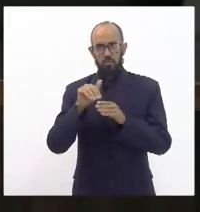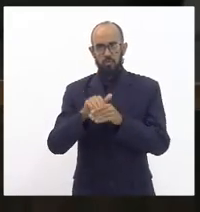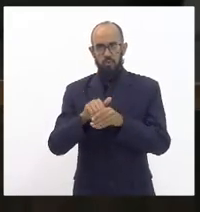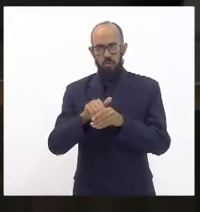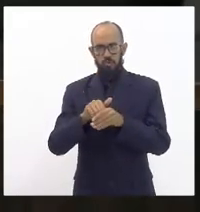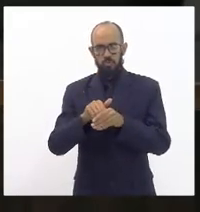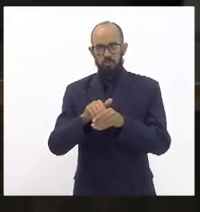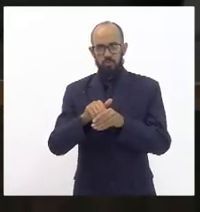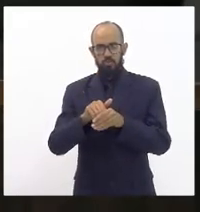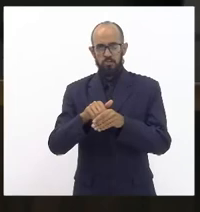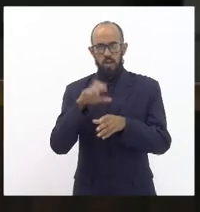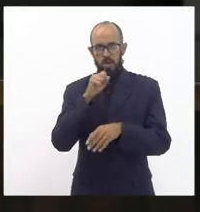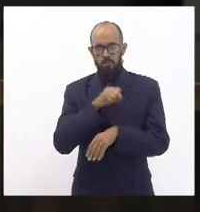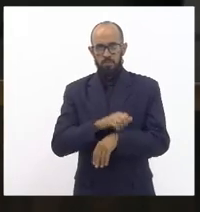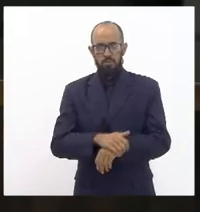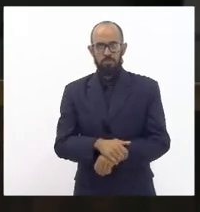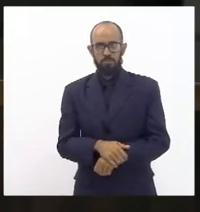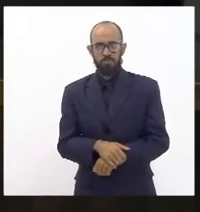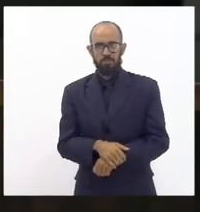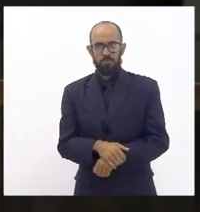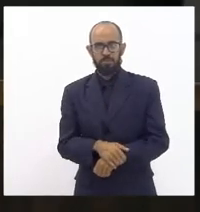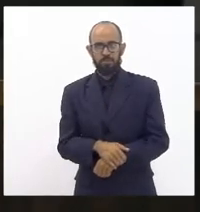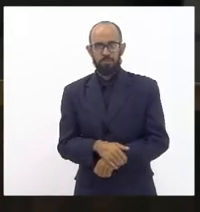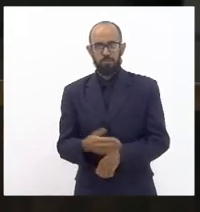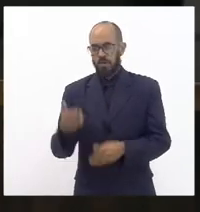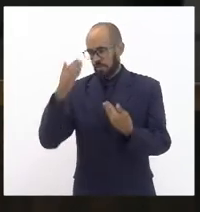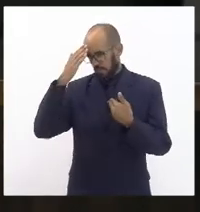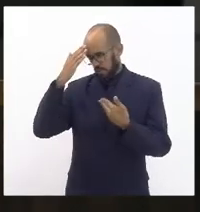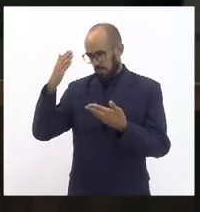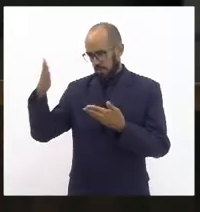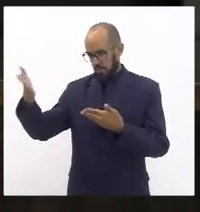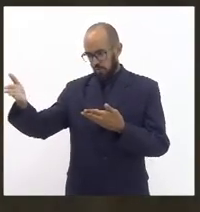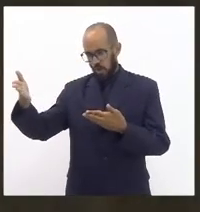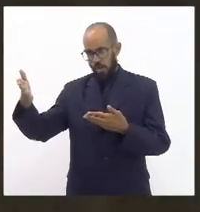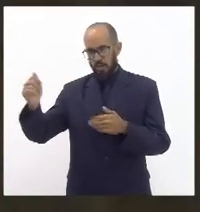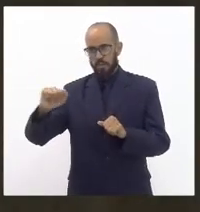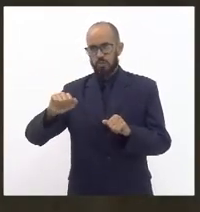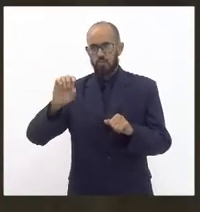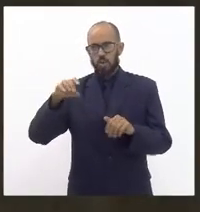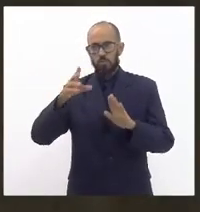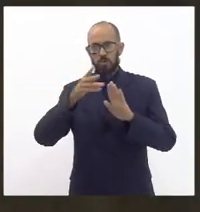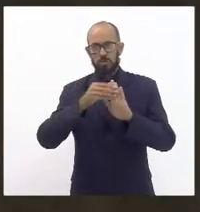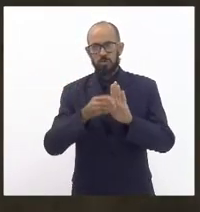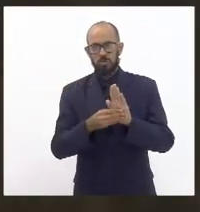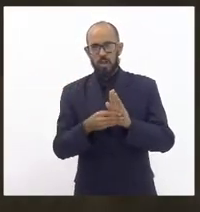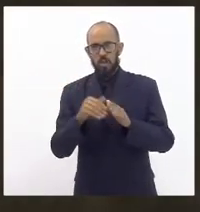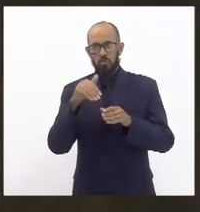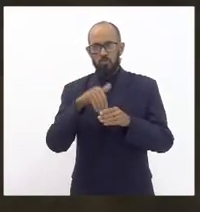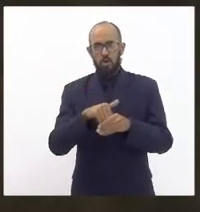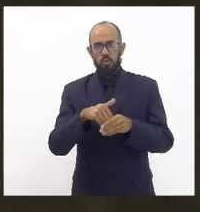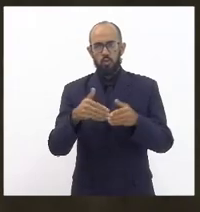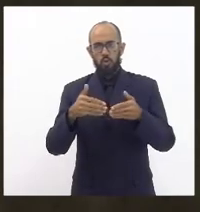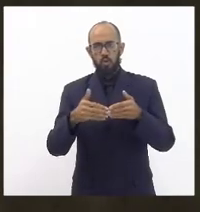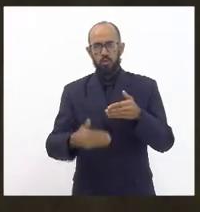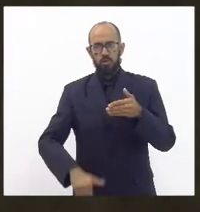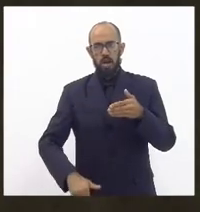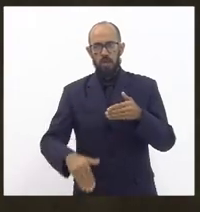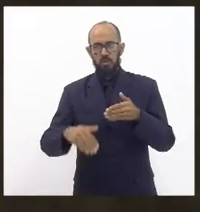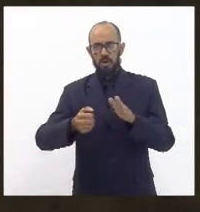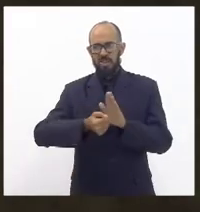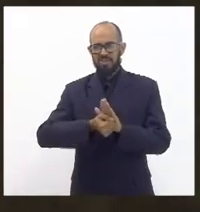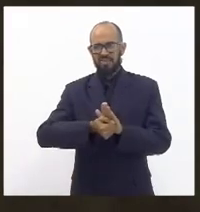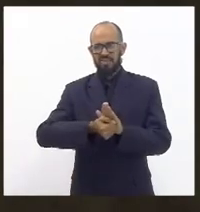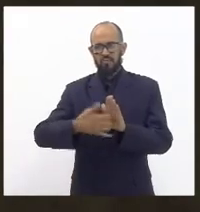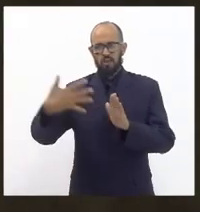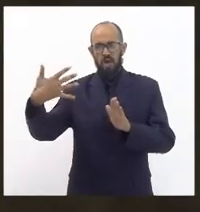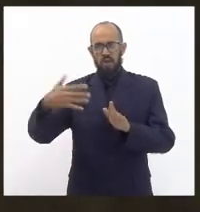óleo presidente depois eles ficam Presidente agradeceu a presença de você lência para registrar o meu voto contrário essa infinidade